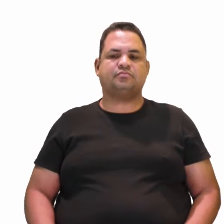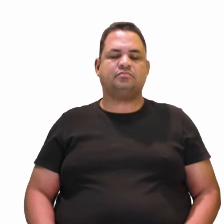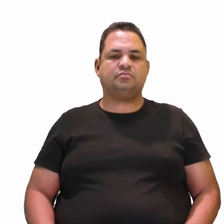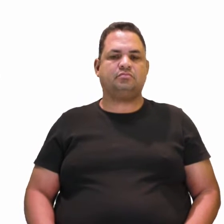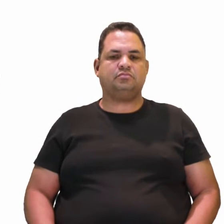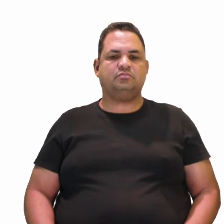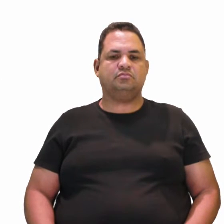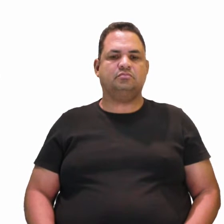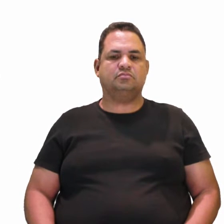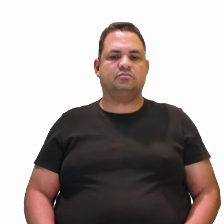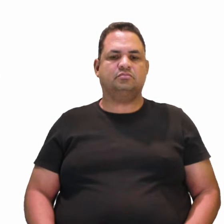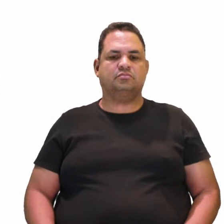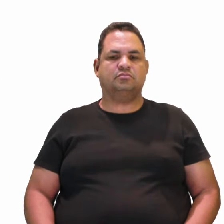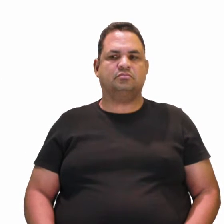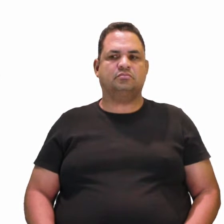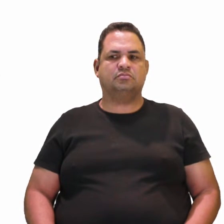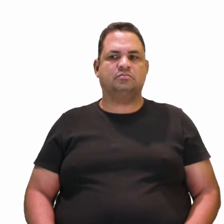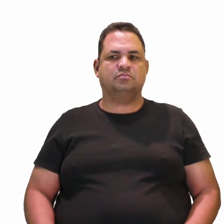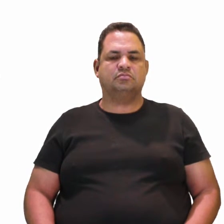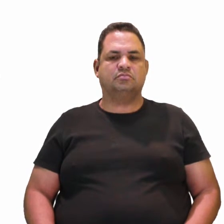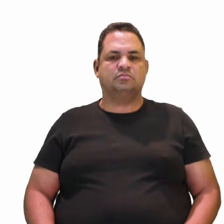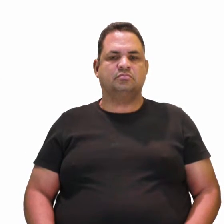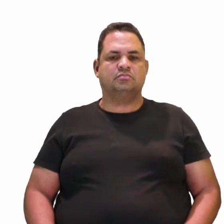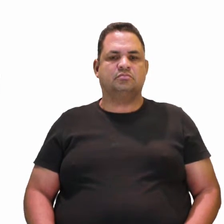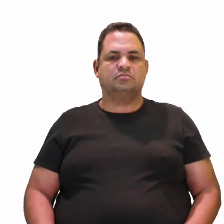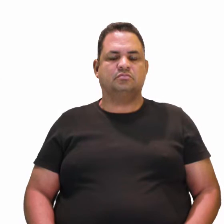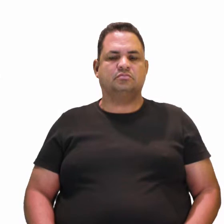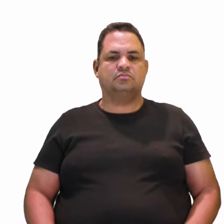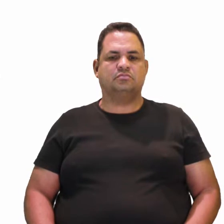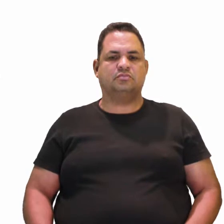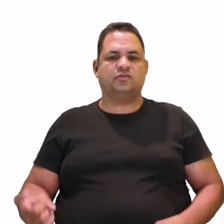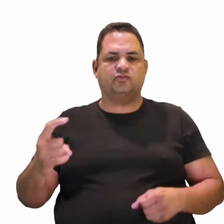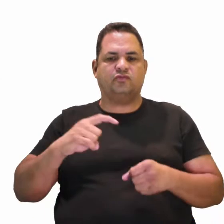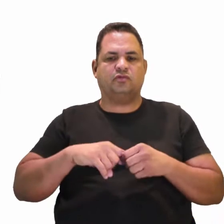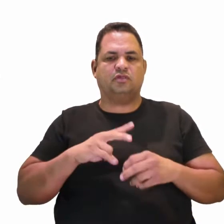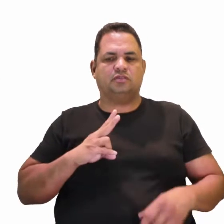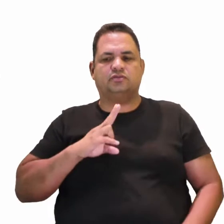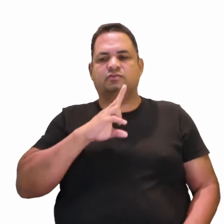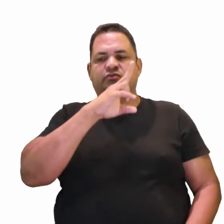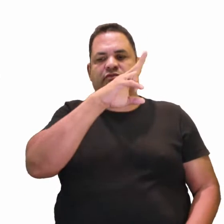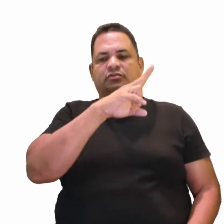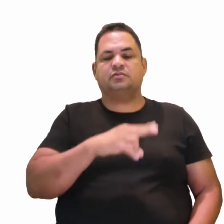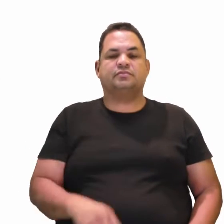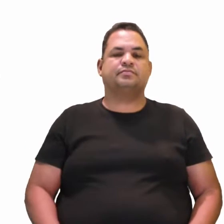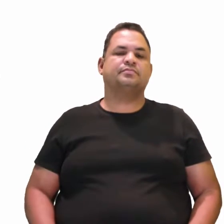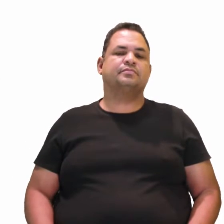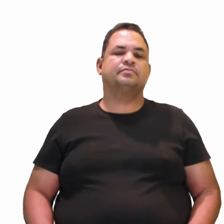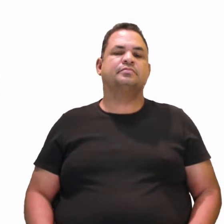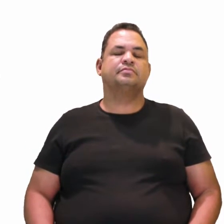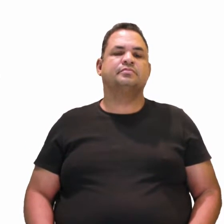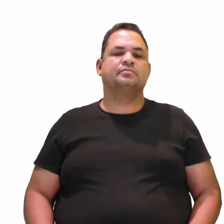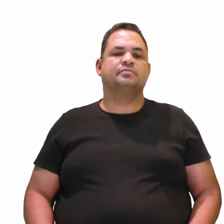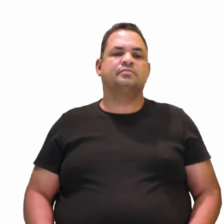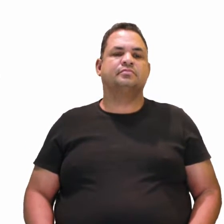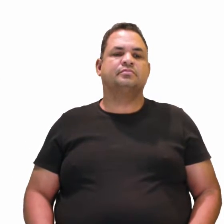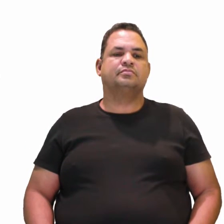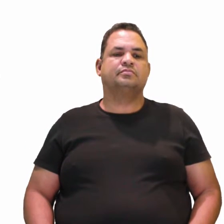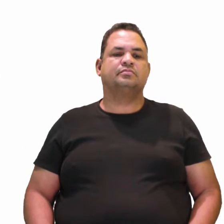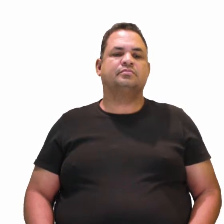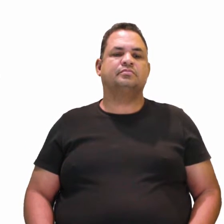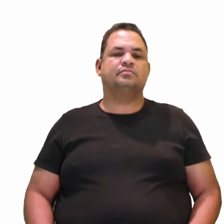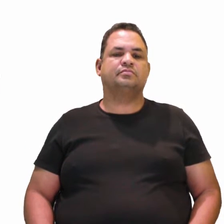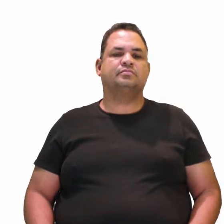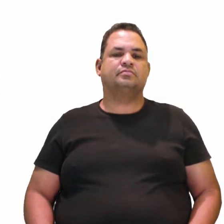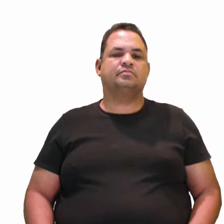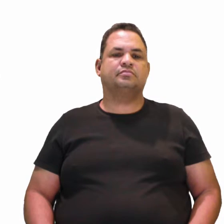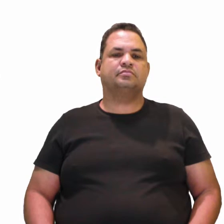Refresh. Você se renovar, né? Revigorar, beleza? Muito bem. E